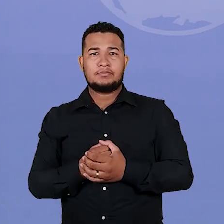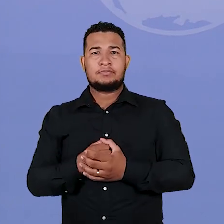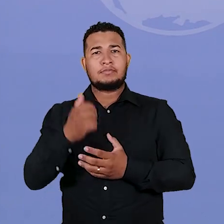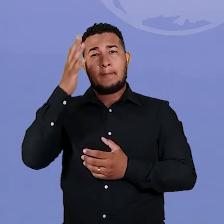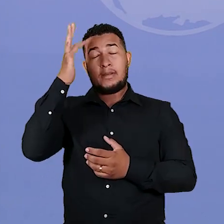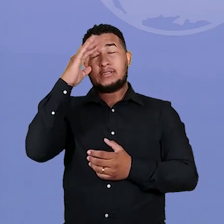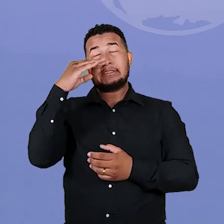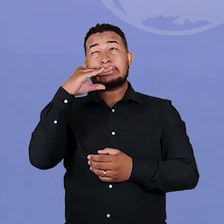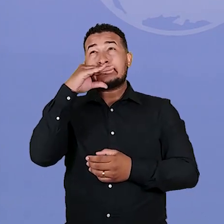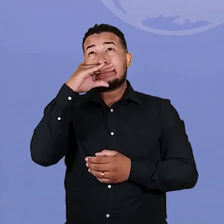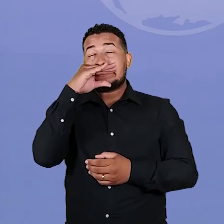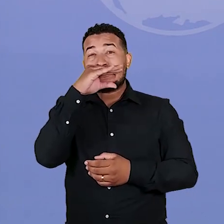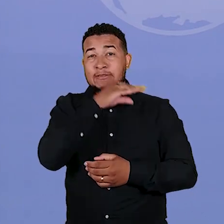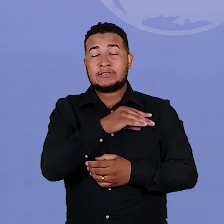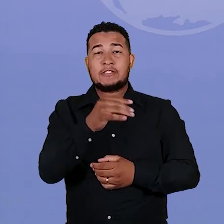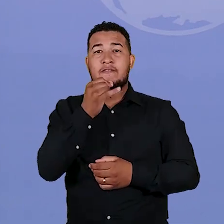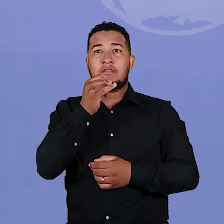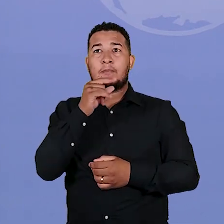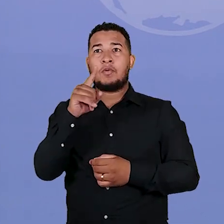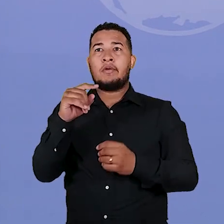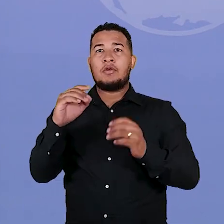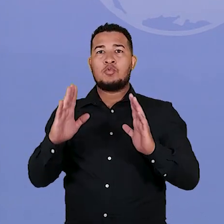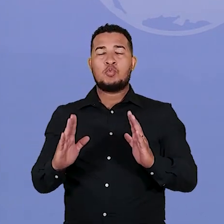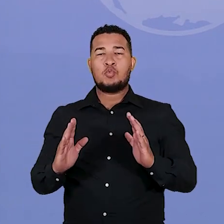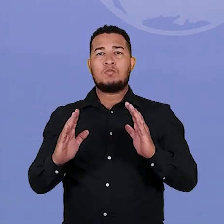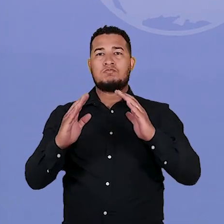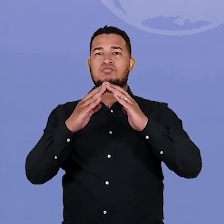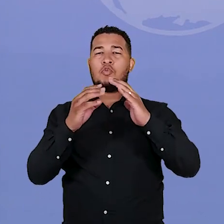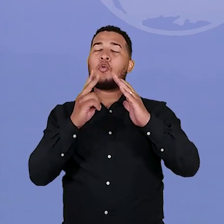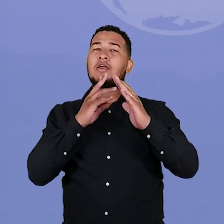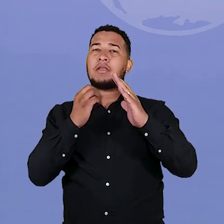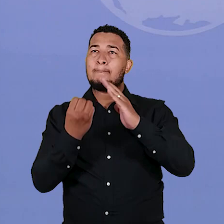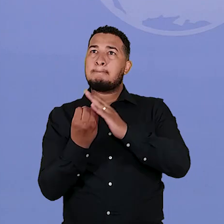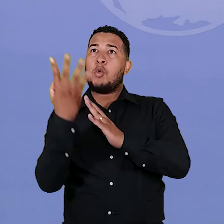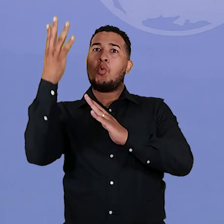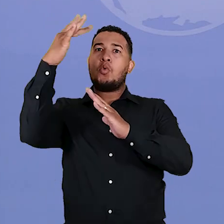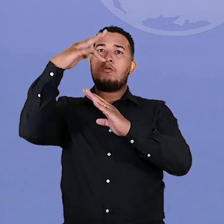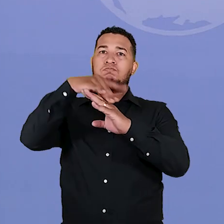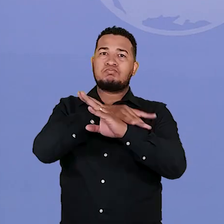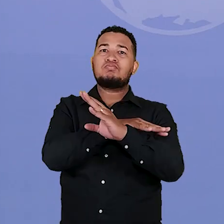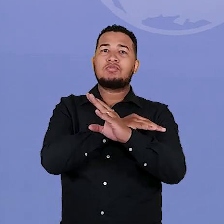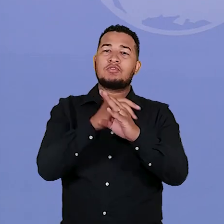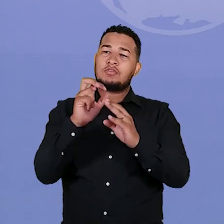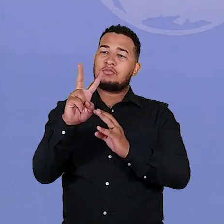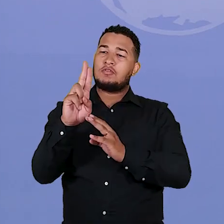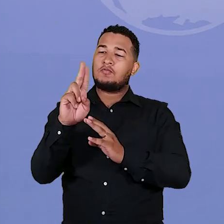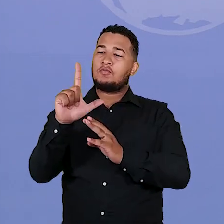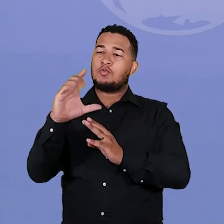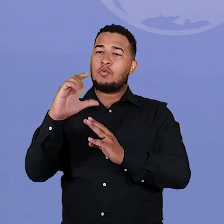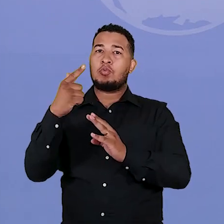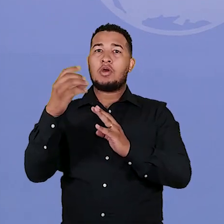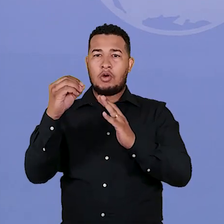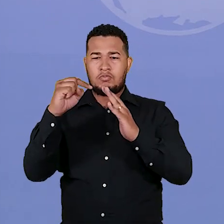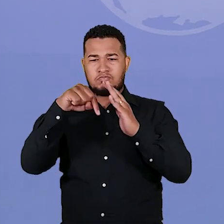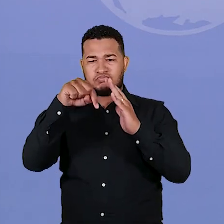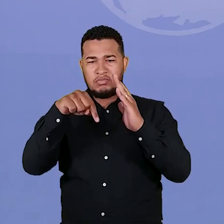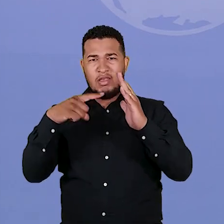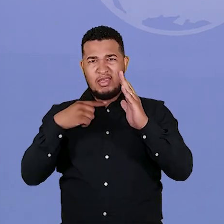ali. Imagina, muito quente, imagina dentro do vulcão. Cara, tem alguém que vive dentro do